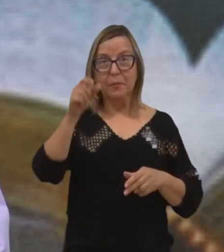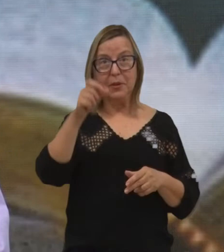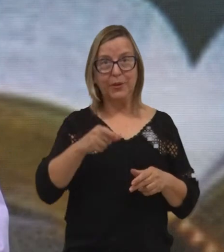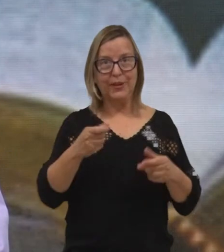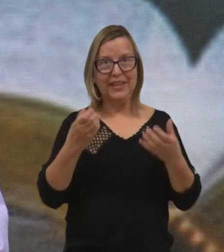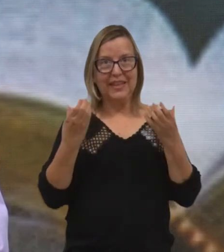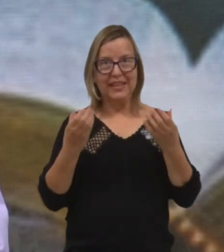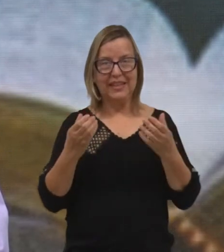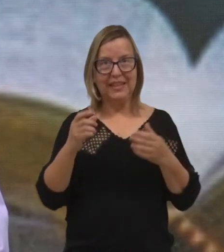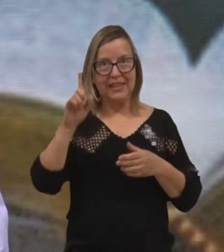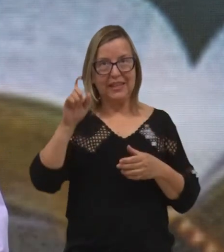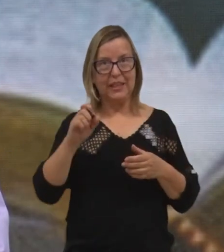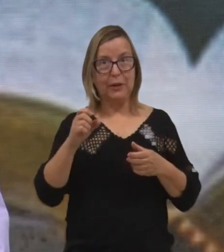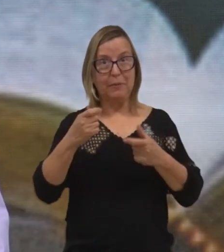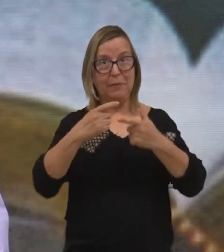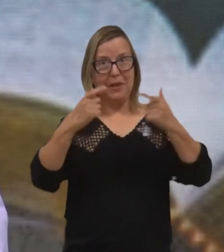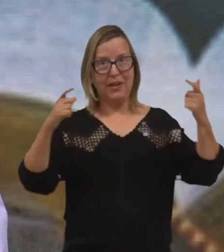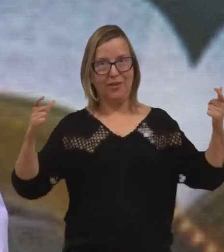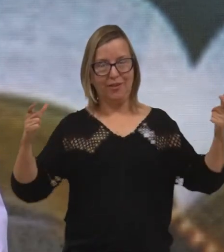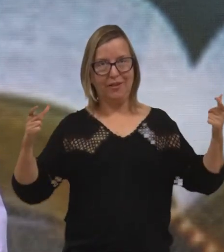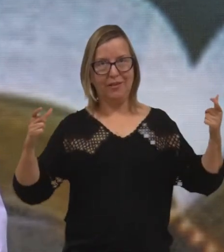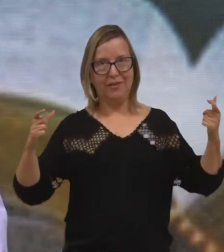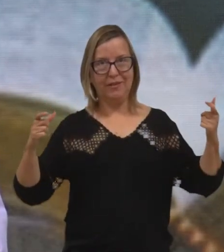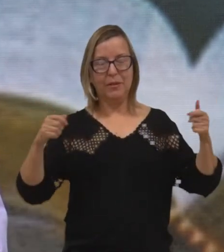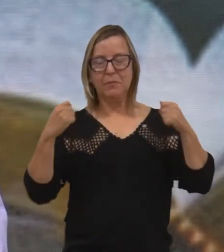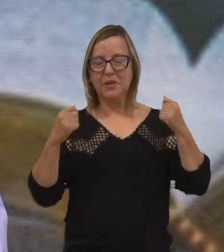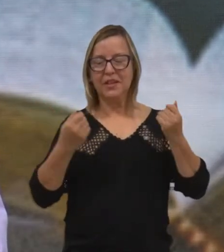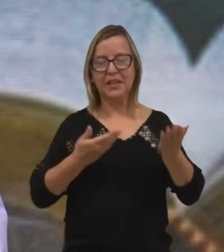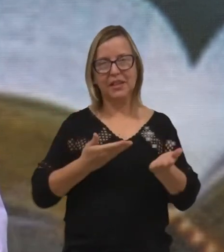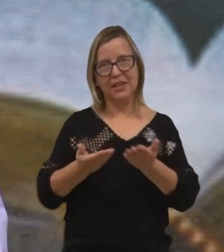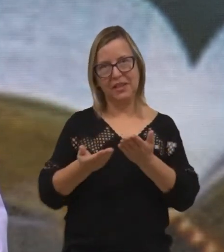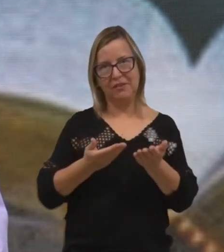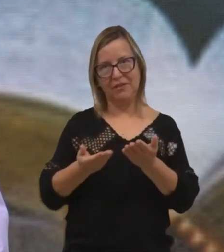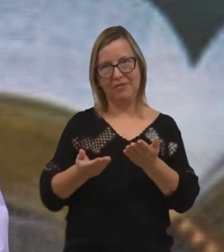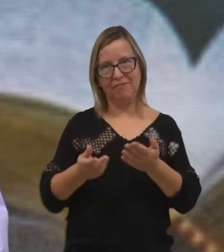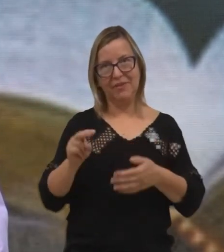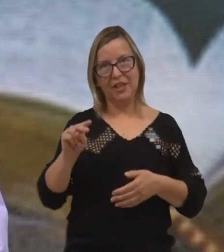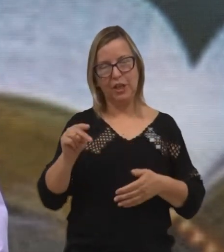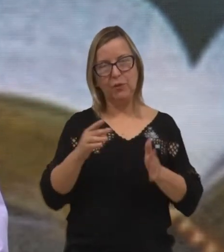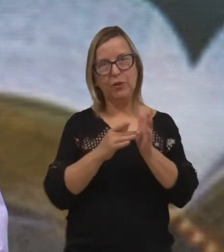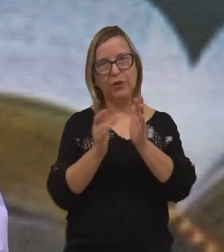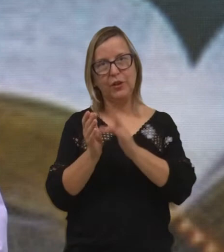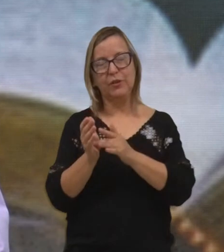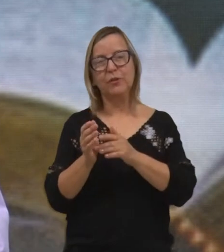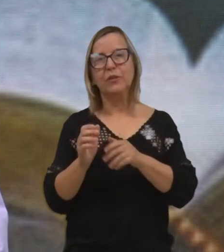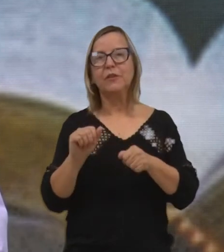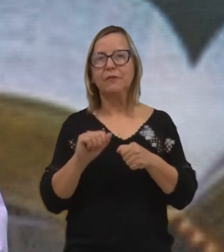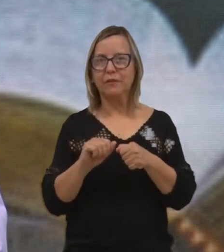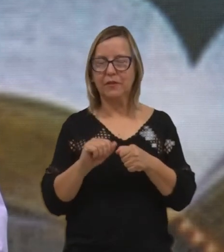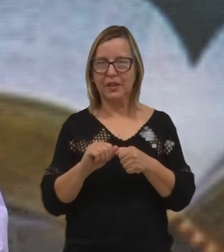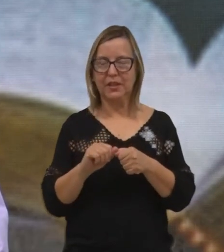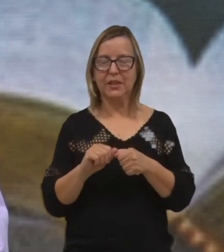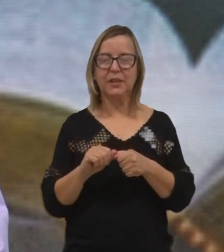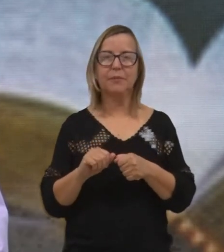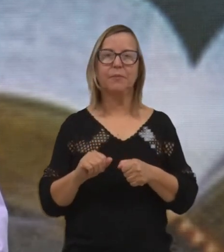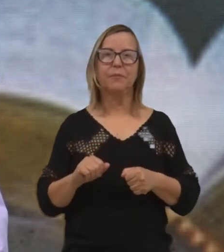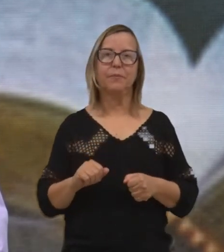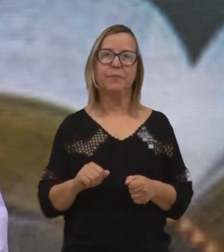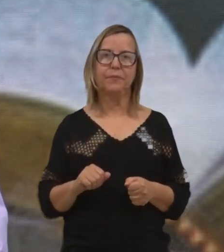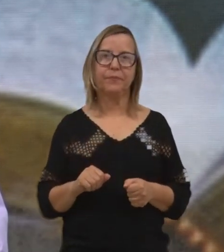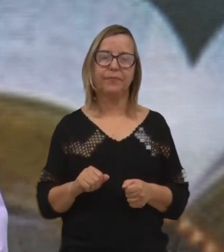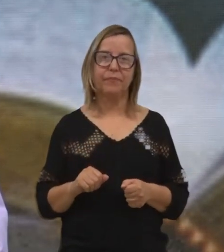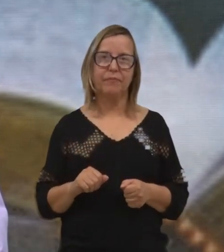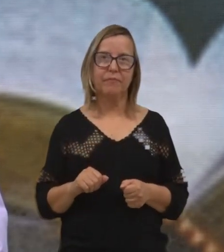maior, seja aquele que serve, né, como o próprio Jesus fez. Pois qual é o maior, né? Quem